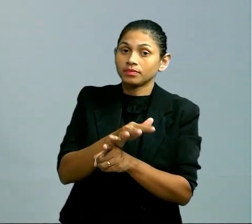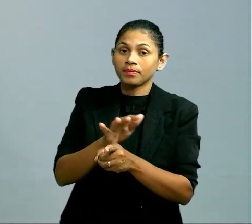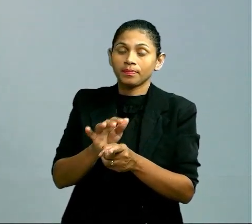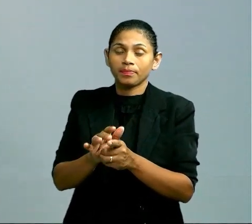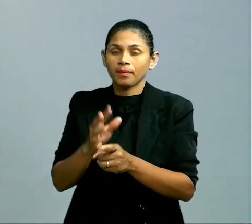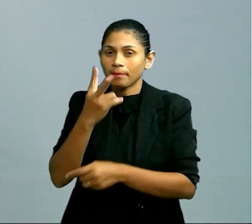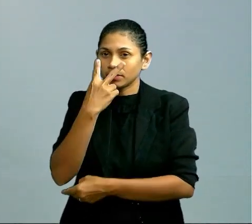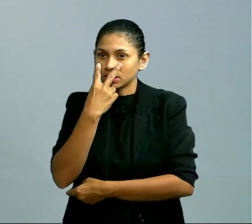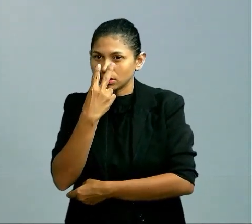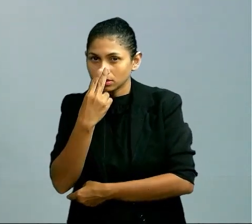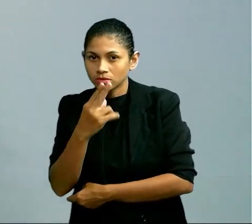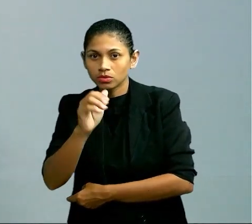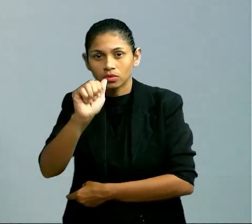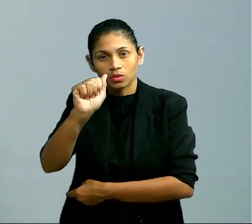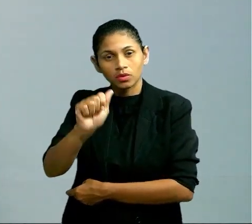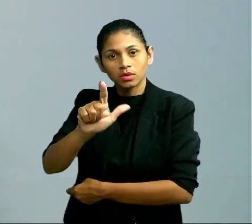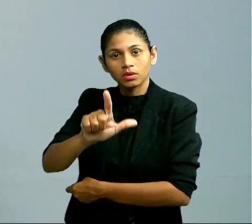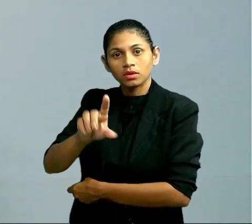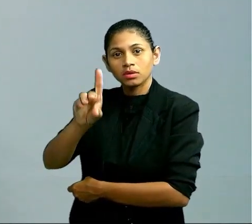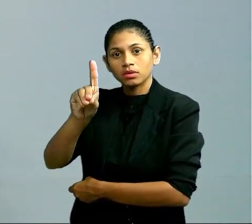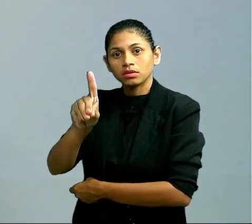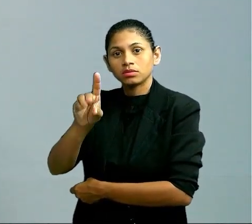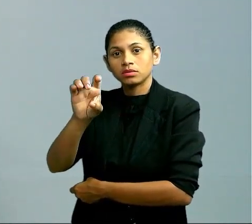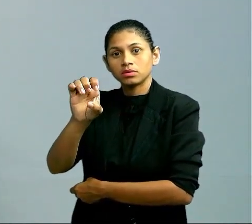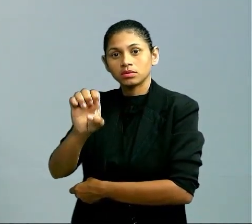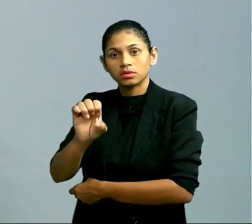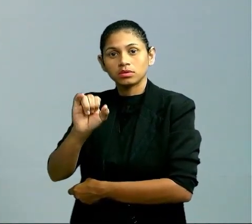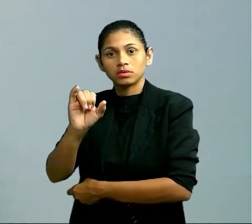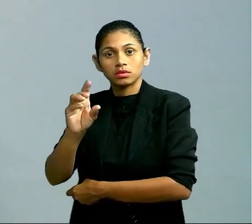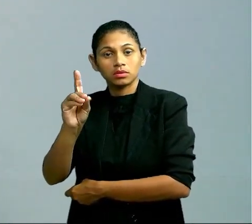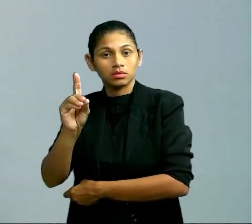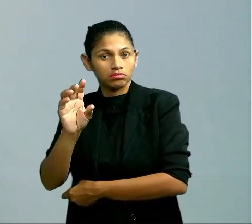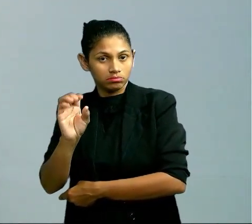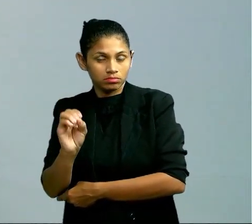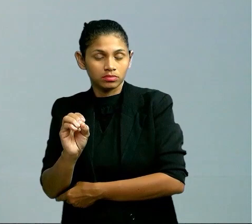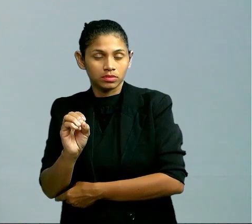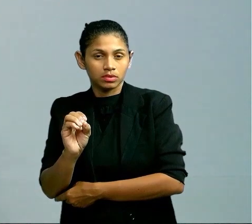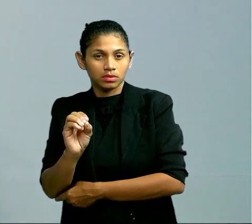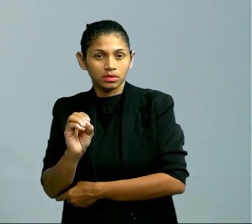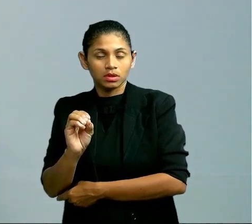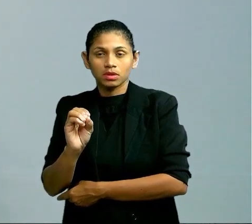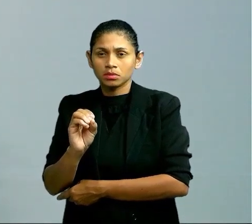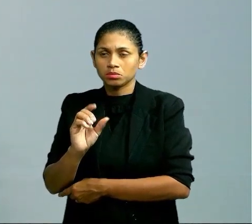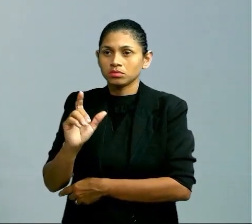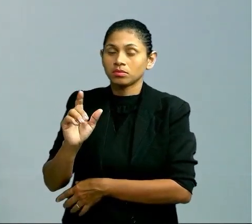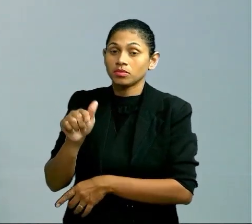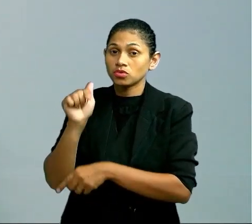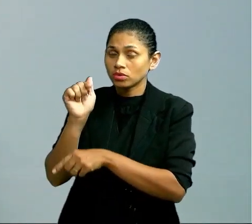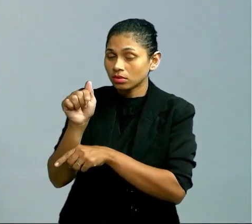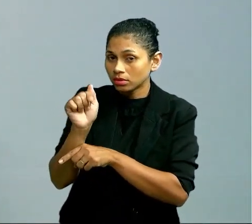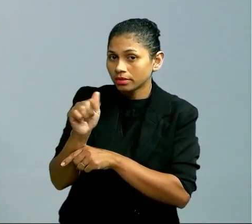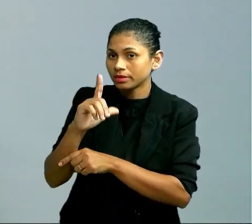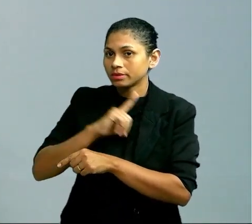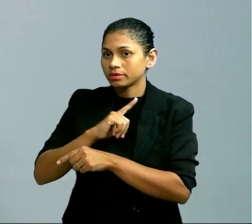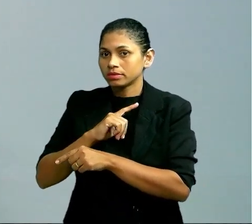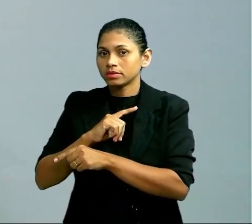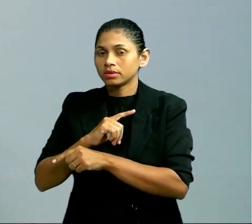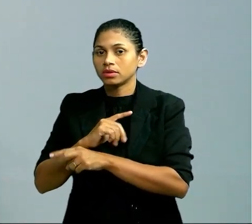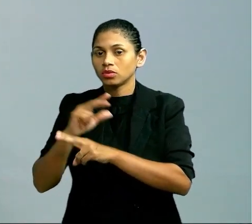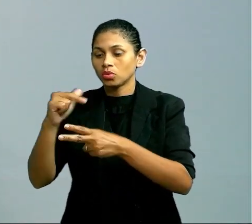aldeído. A diferença é que no aldeído eu tenho uma dupla OH e no ácido carboxílico nós vamos ter uma